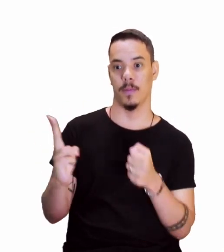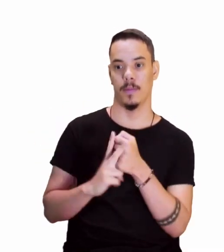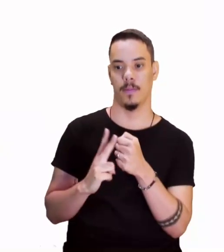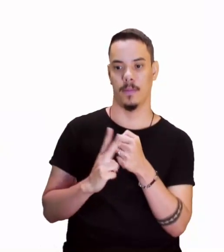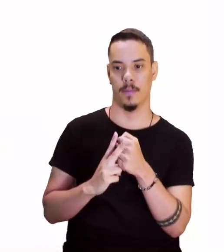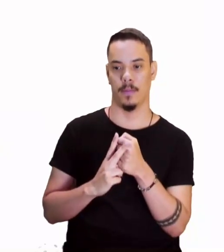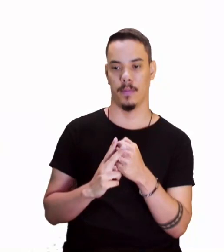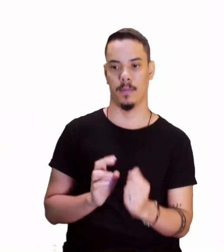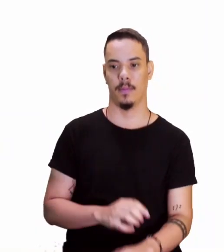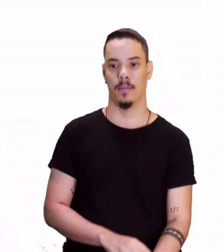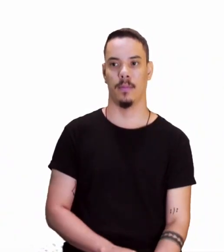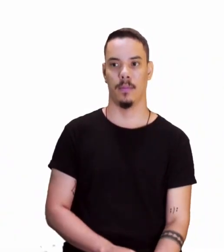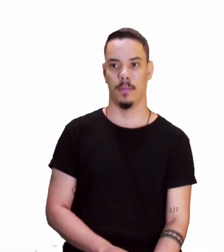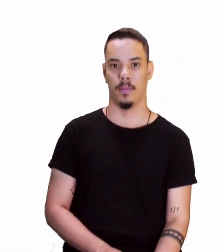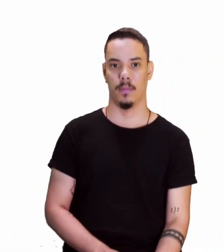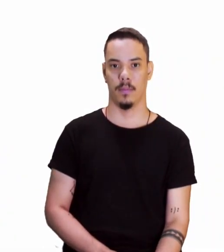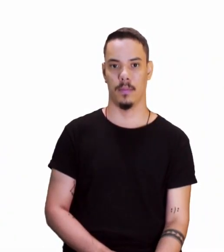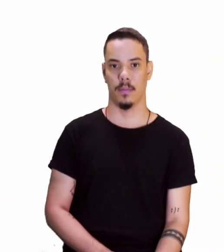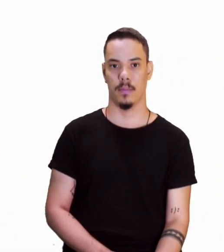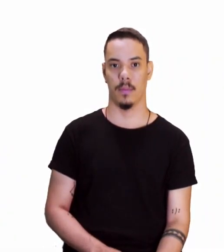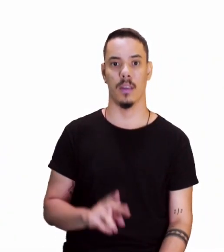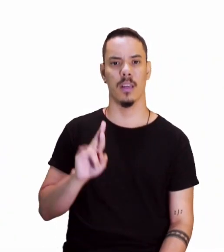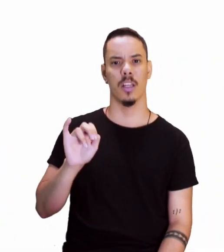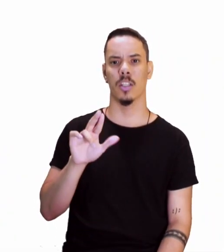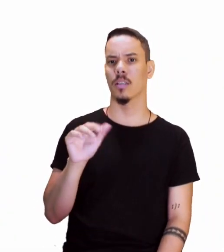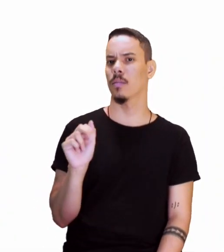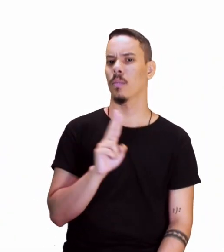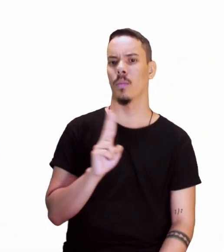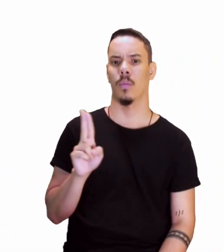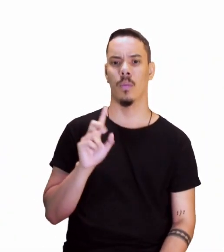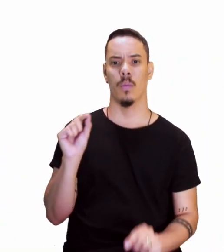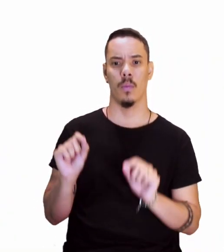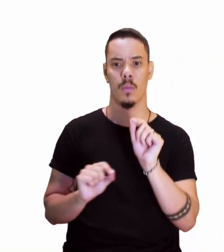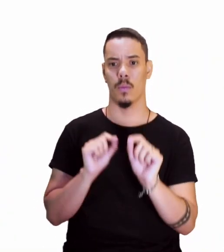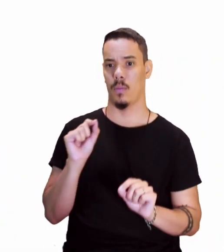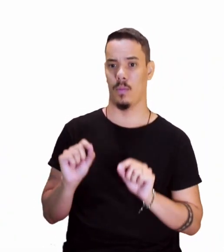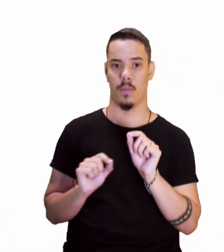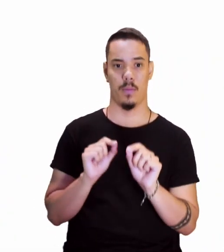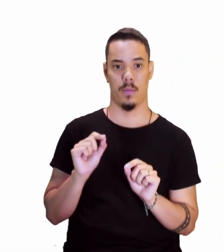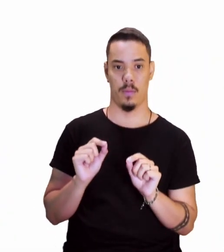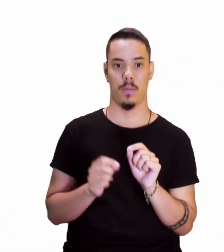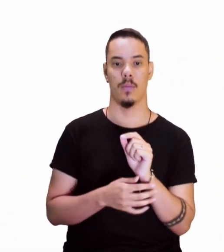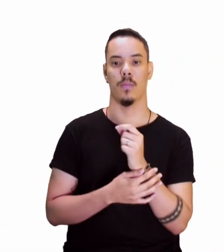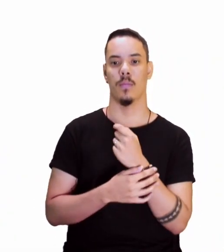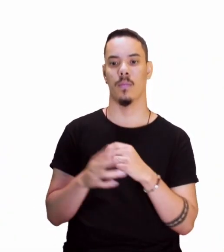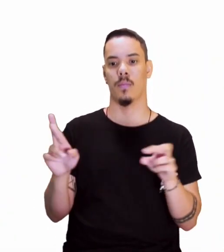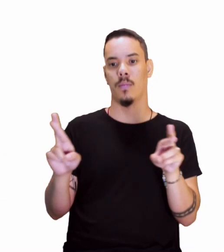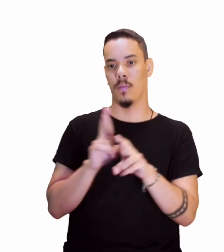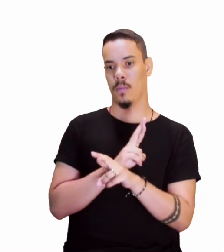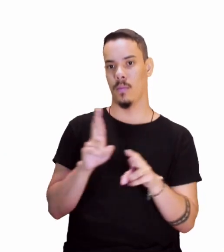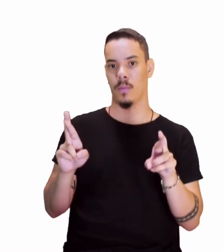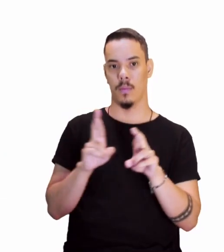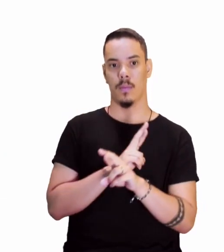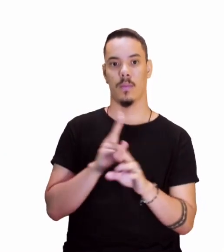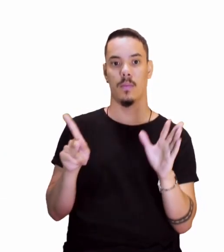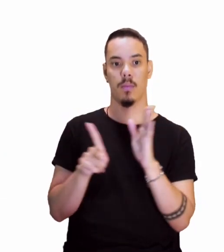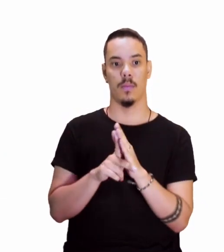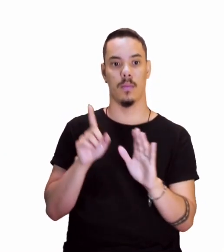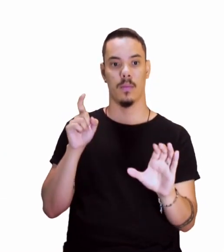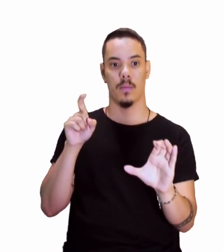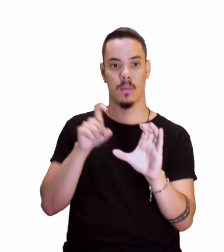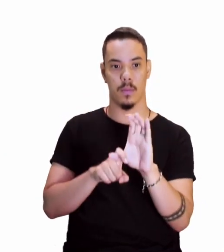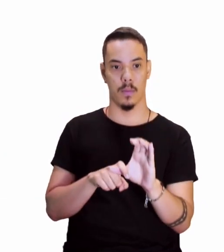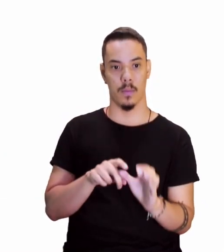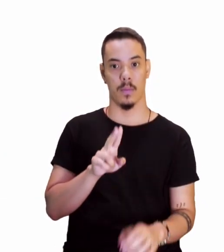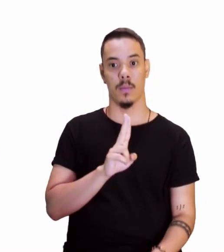nominal. Regência nominal, o que é isso, amadinha? É a relação de dependência entre